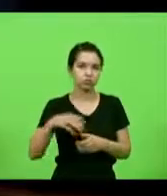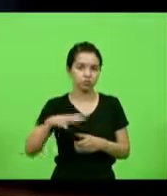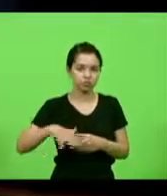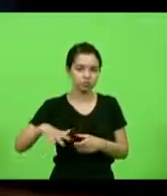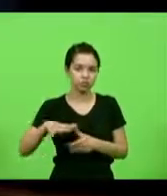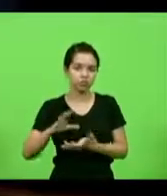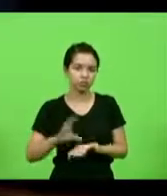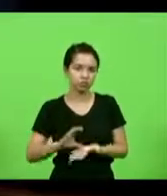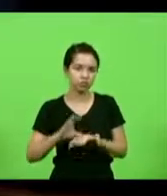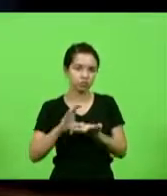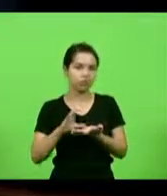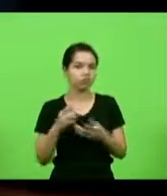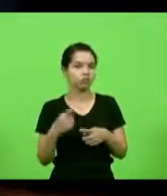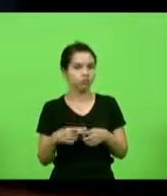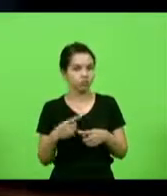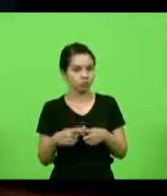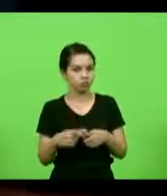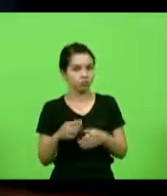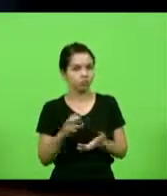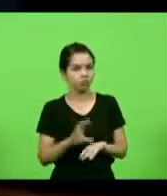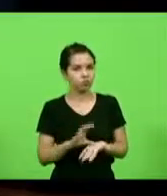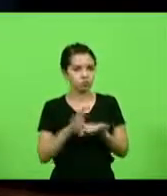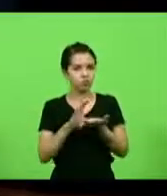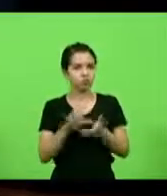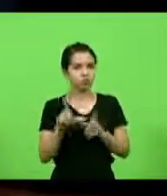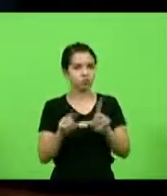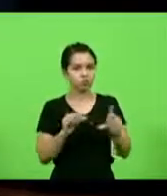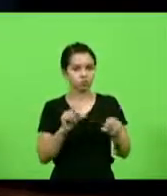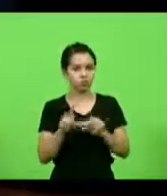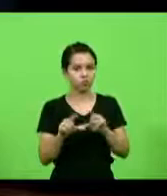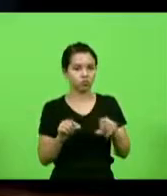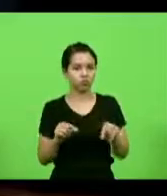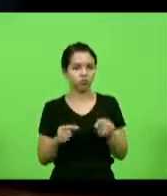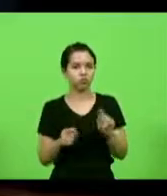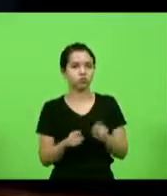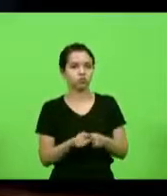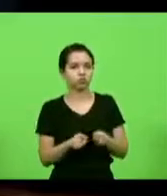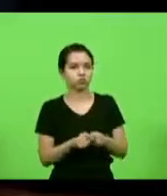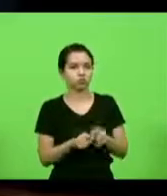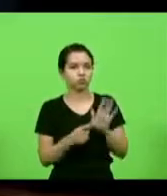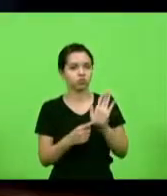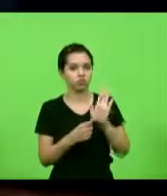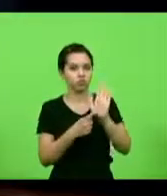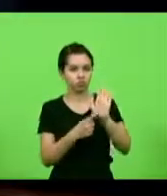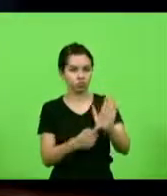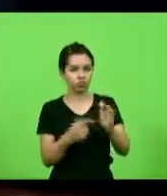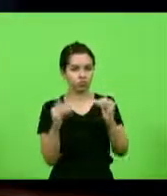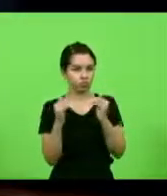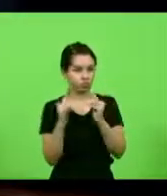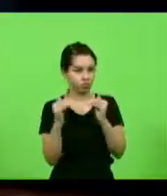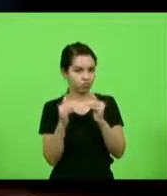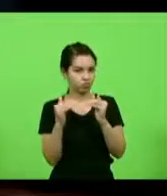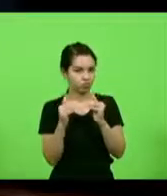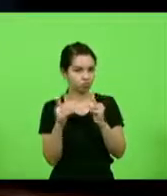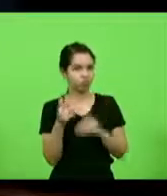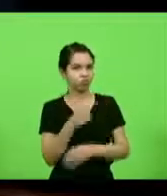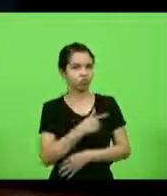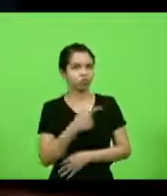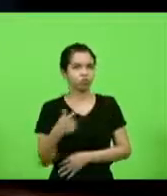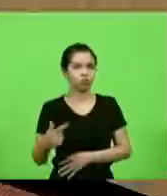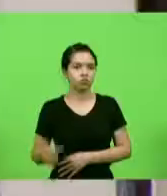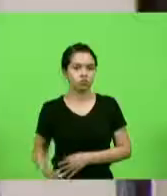são eleitos por seus pares e indicados paritariamente pelo governo.